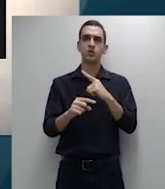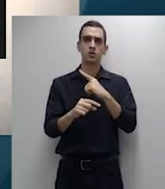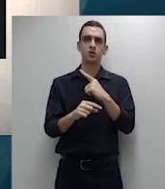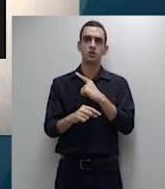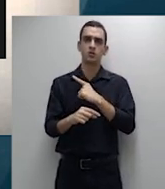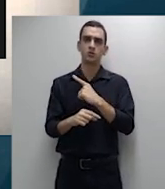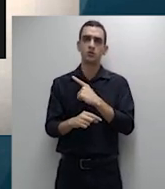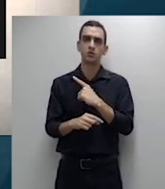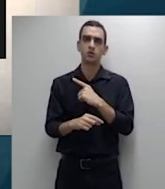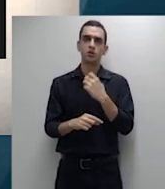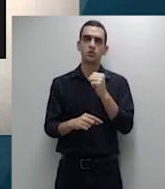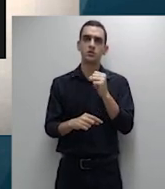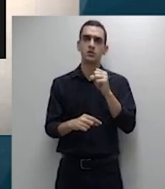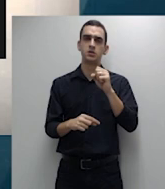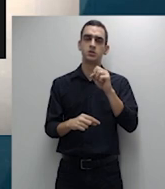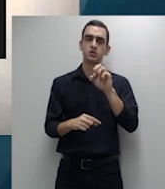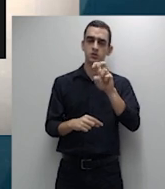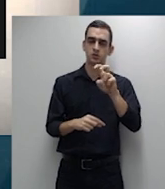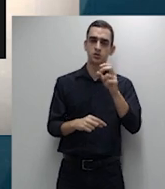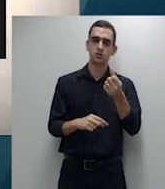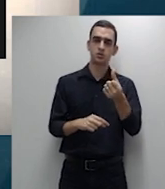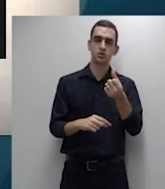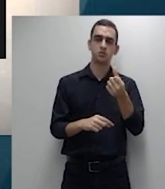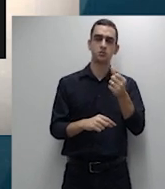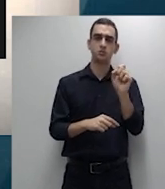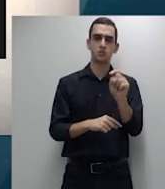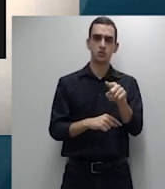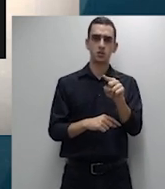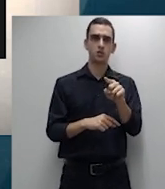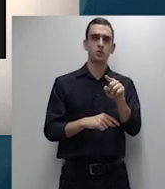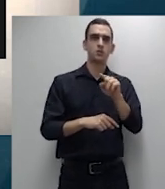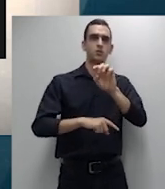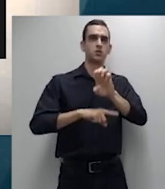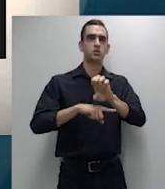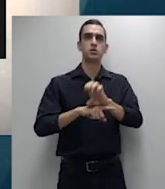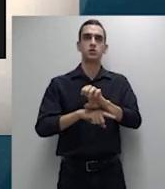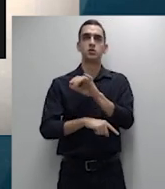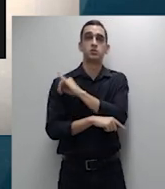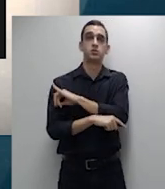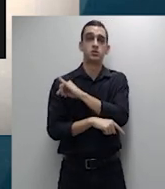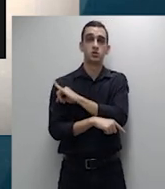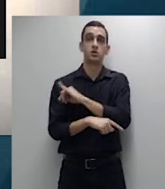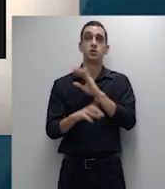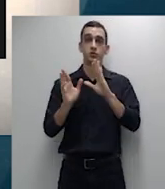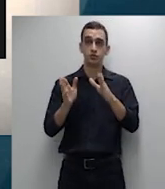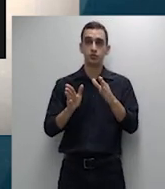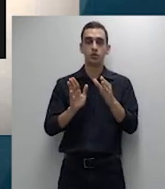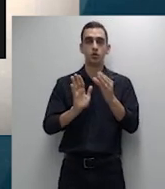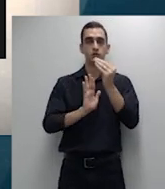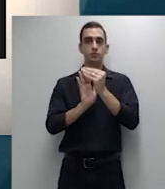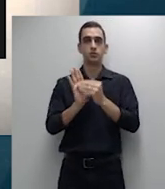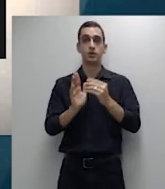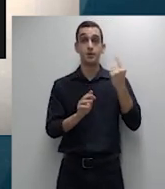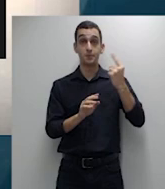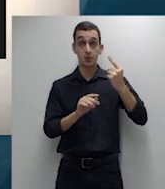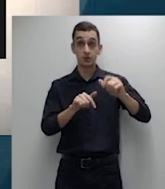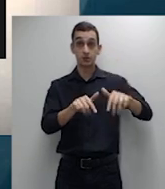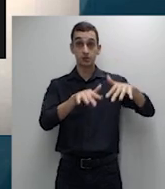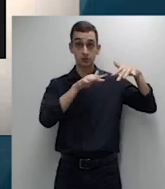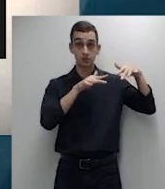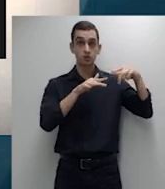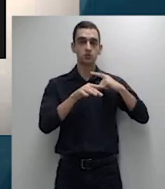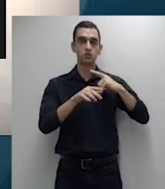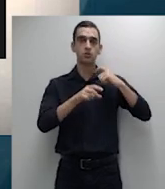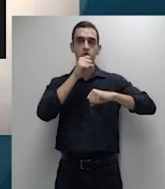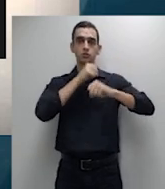985 1695 do Rio de Janeiro por apreciado pela primeira sessão em do há